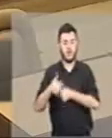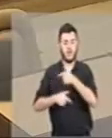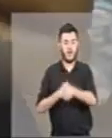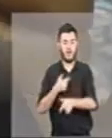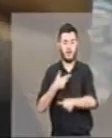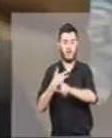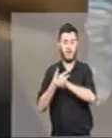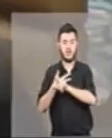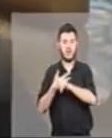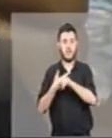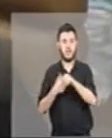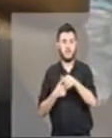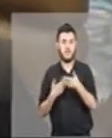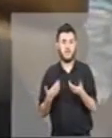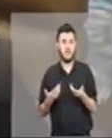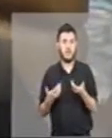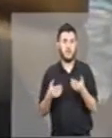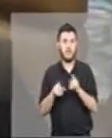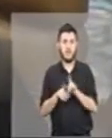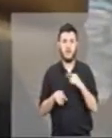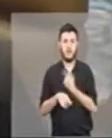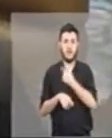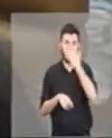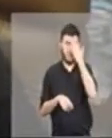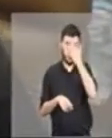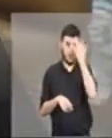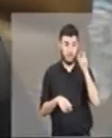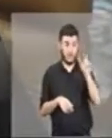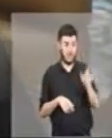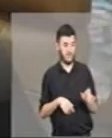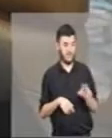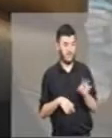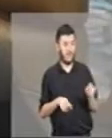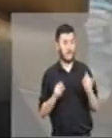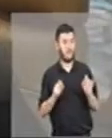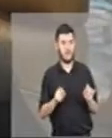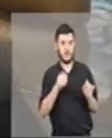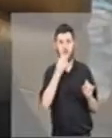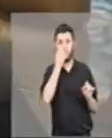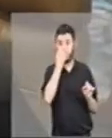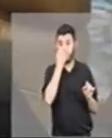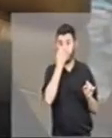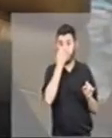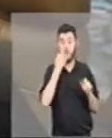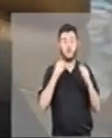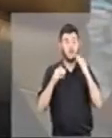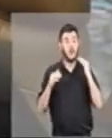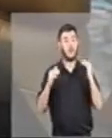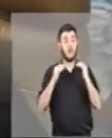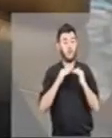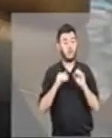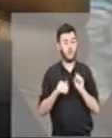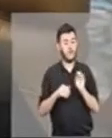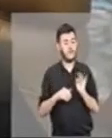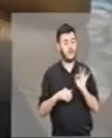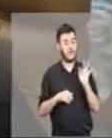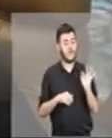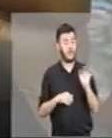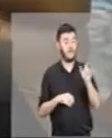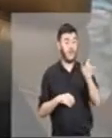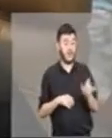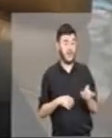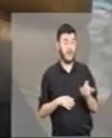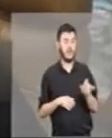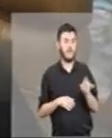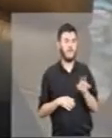quê? Que esse membro do Congresso Nacional estará sujeito, segundo decisão do Supremo Tribunal Federal, na questão